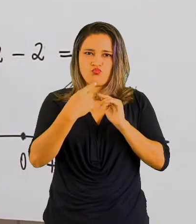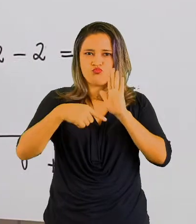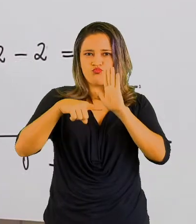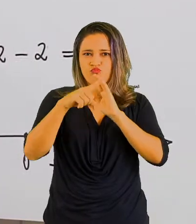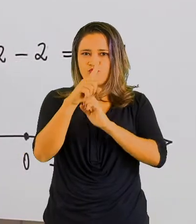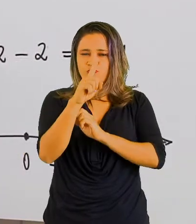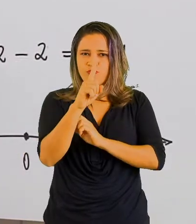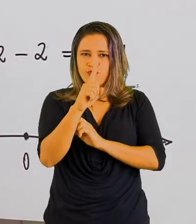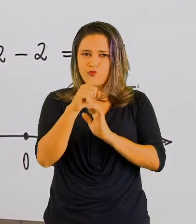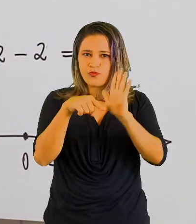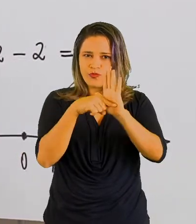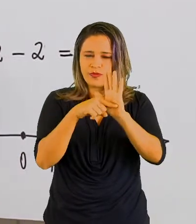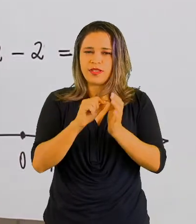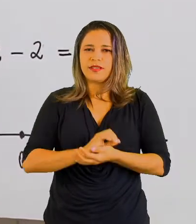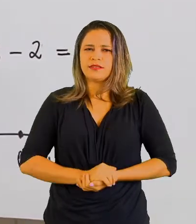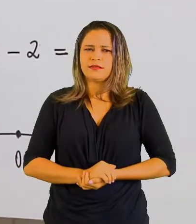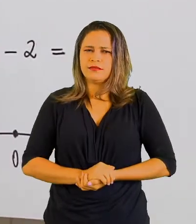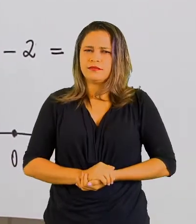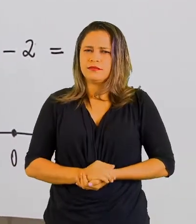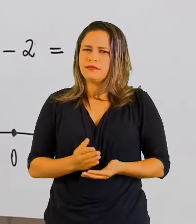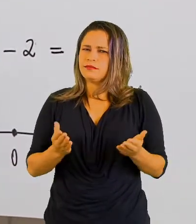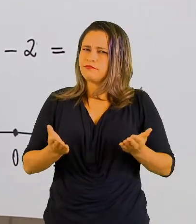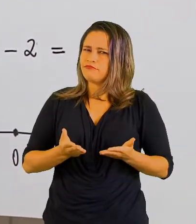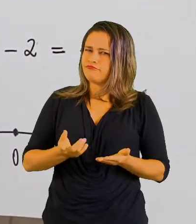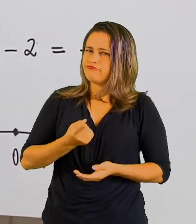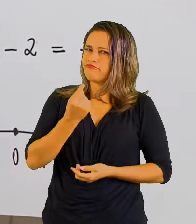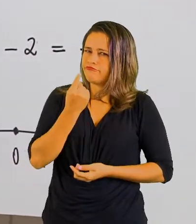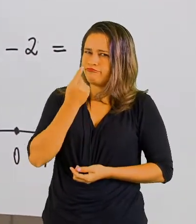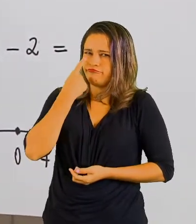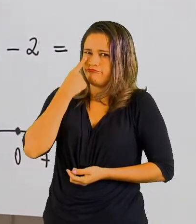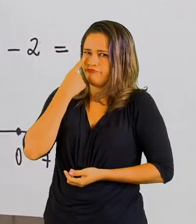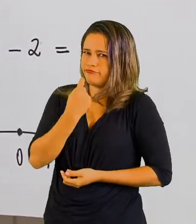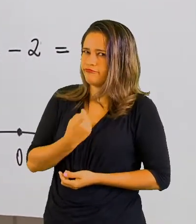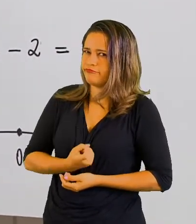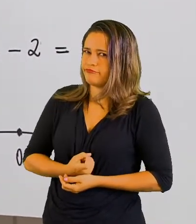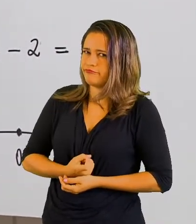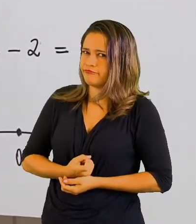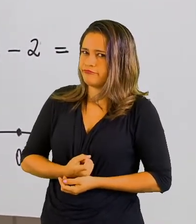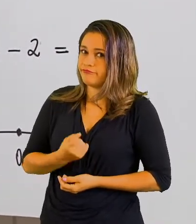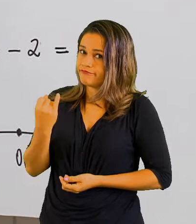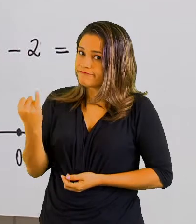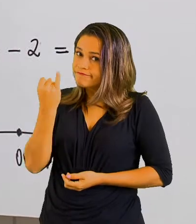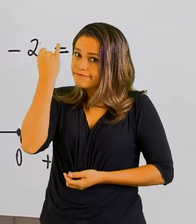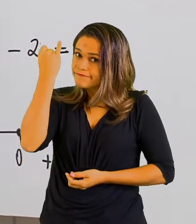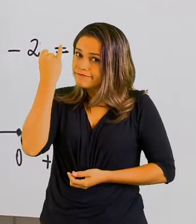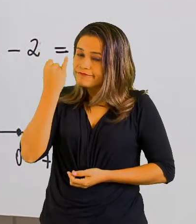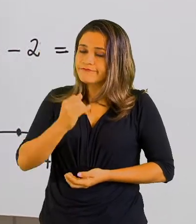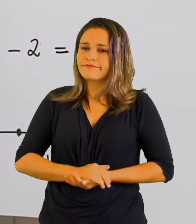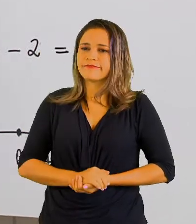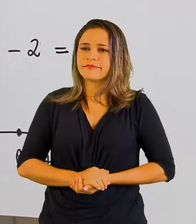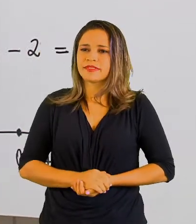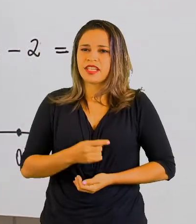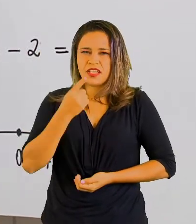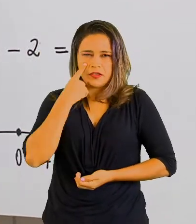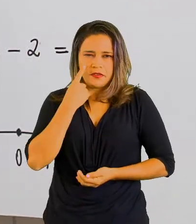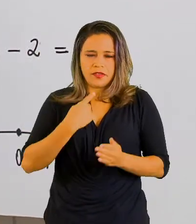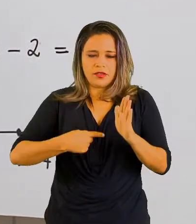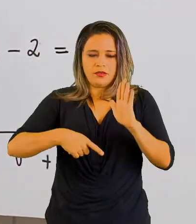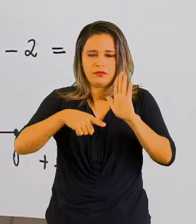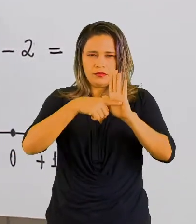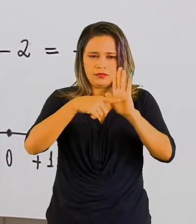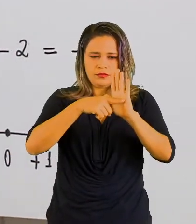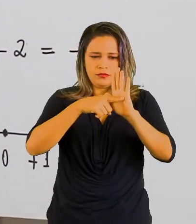certo? Agora, uma coisa muito importante. Nós vimos que esse sinal negativo aqui,